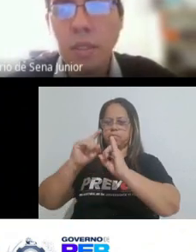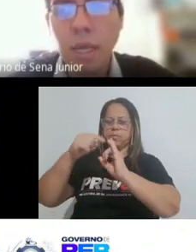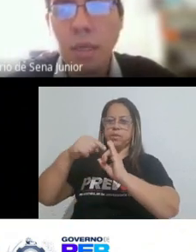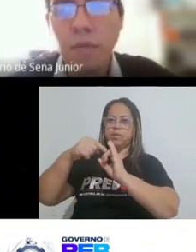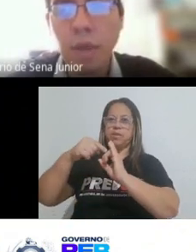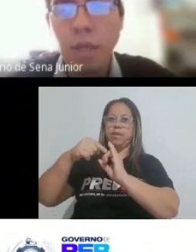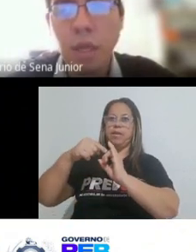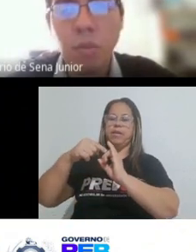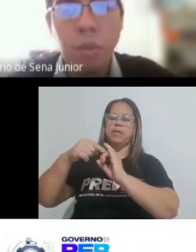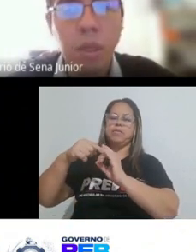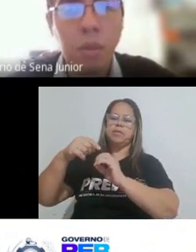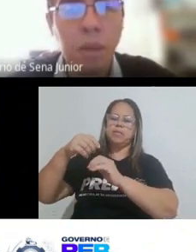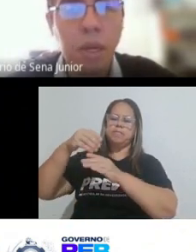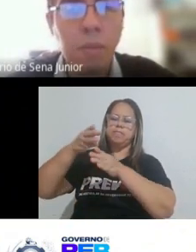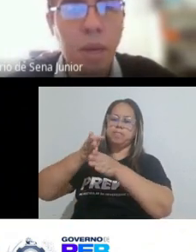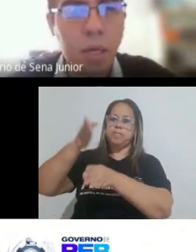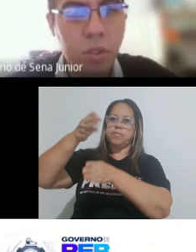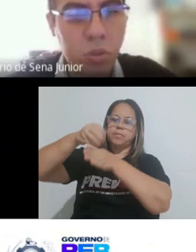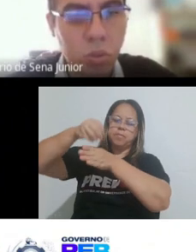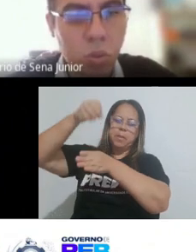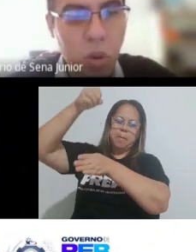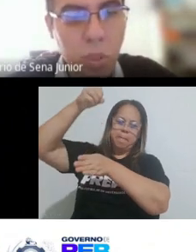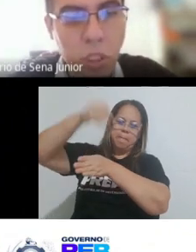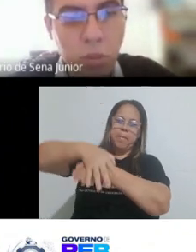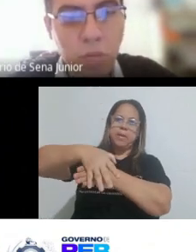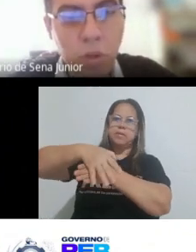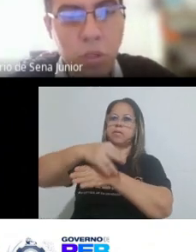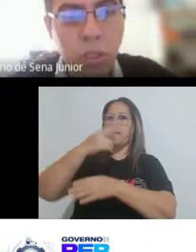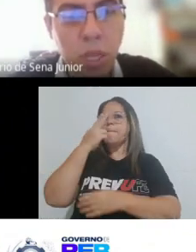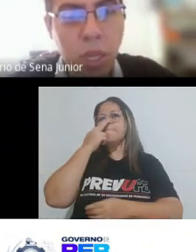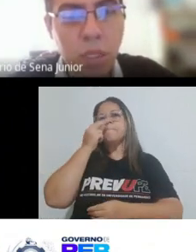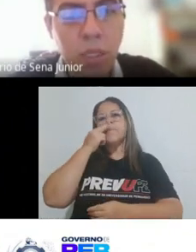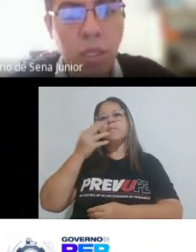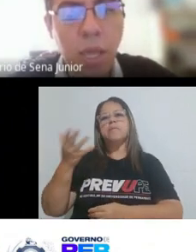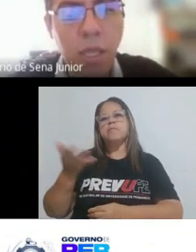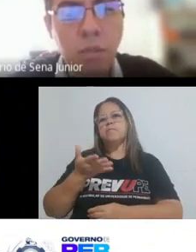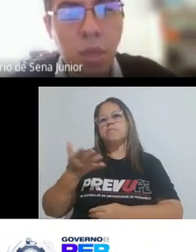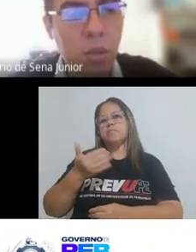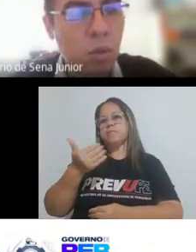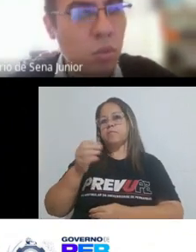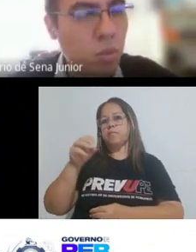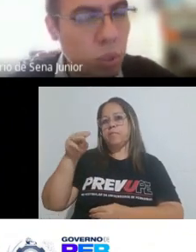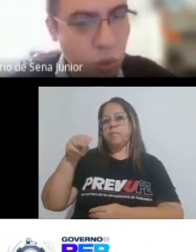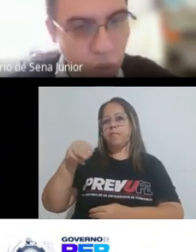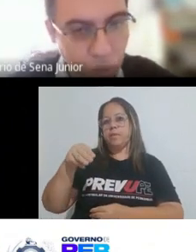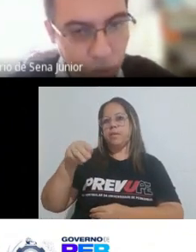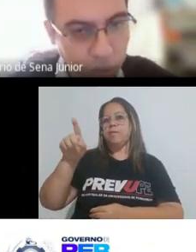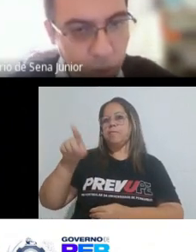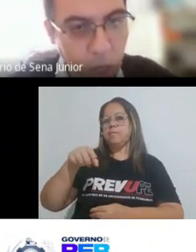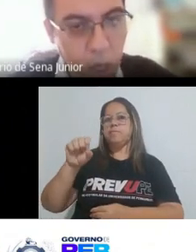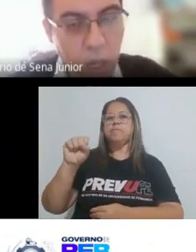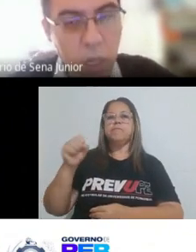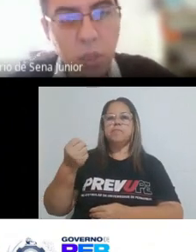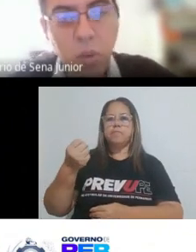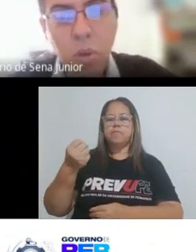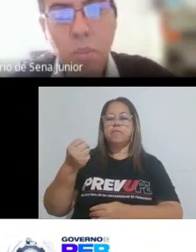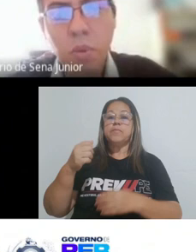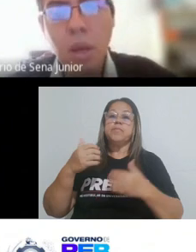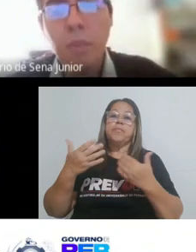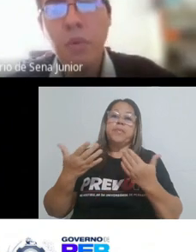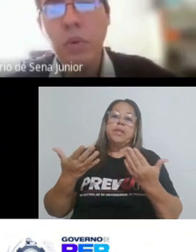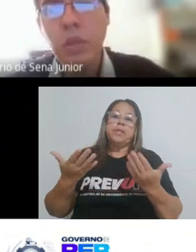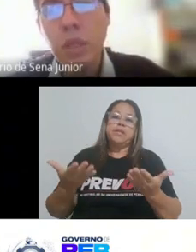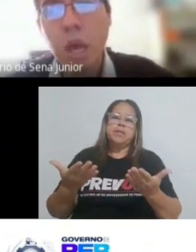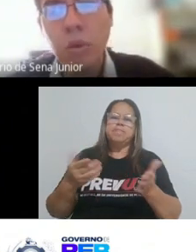é lançada verticalmente para baixo com a mesma velocidade de 10 metros por segundo. Então,